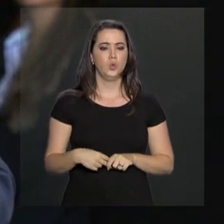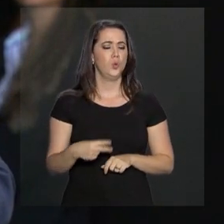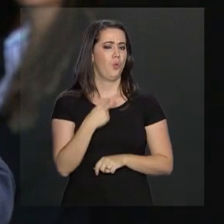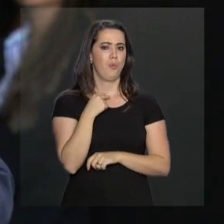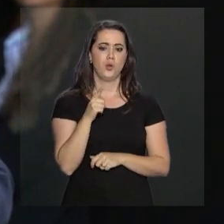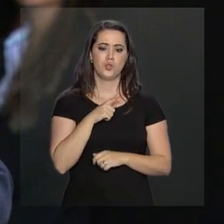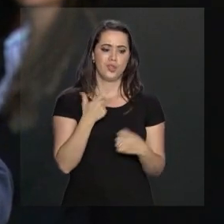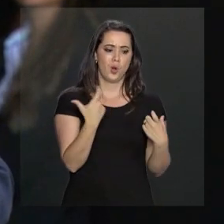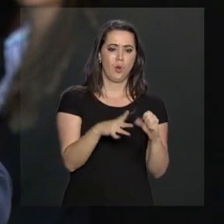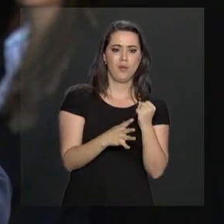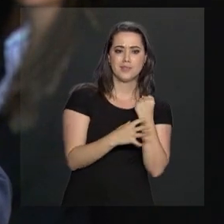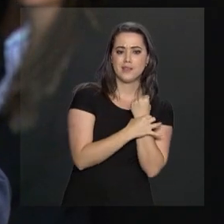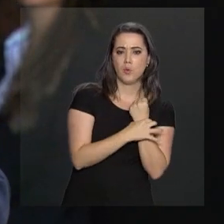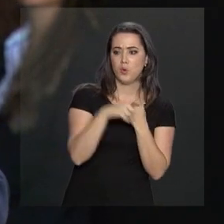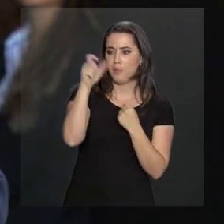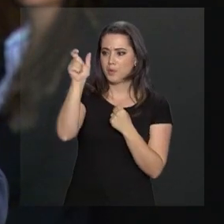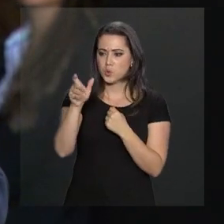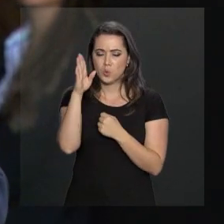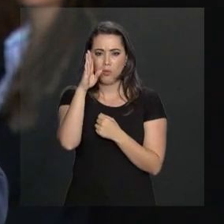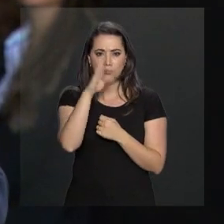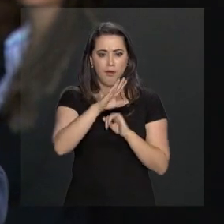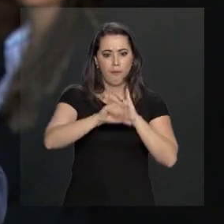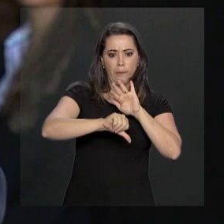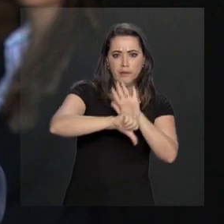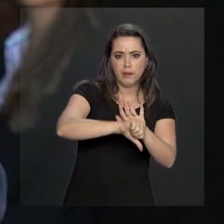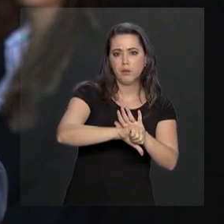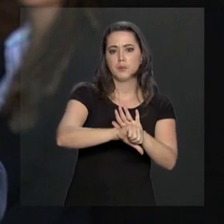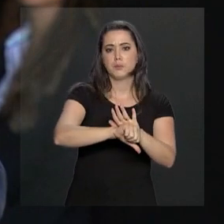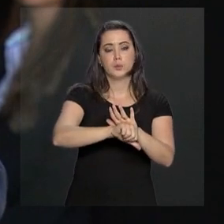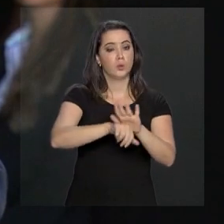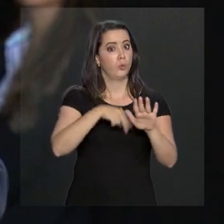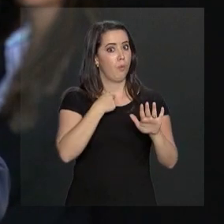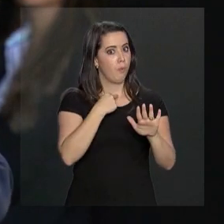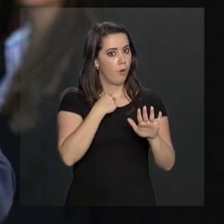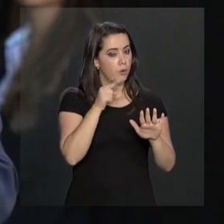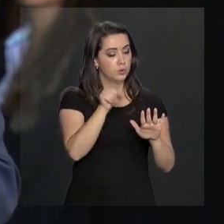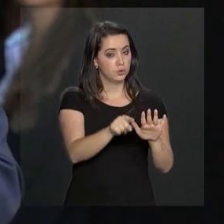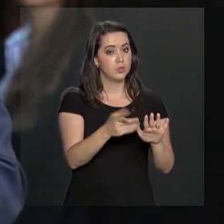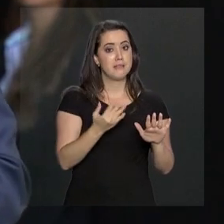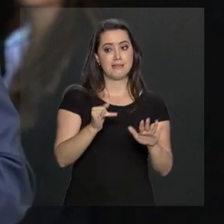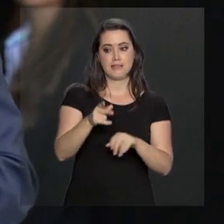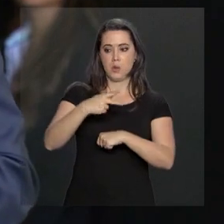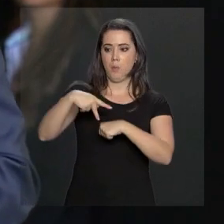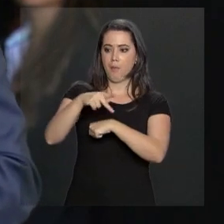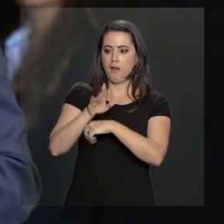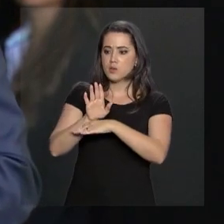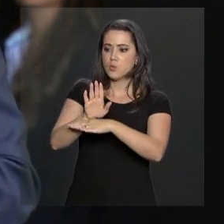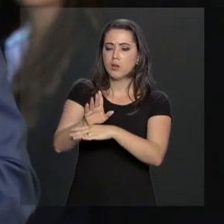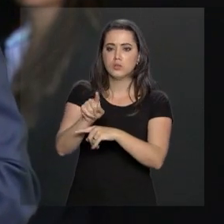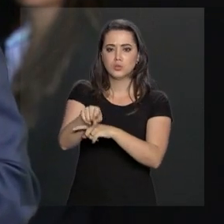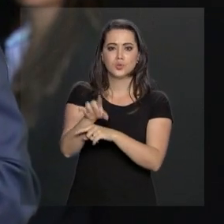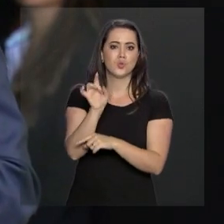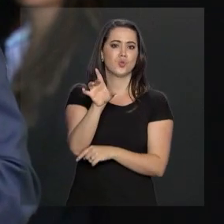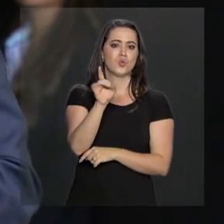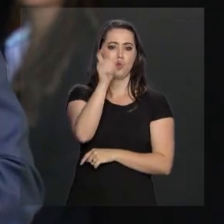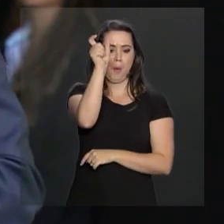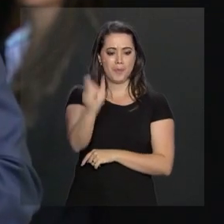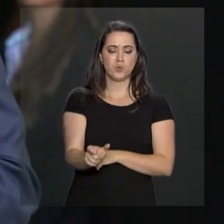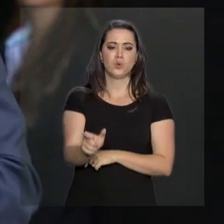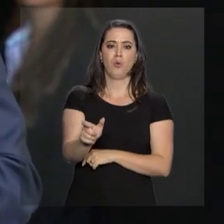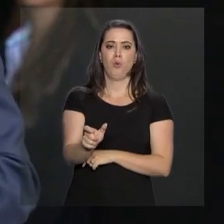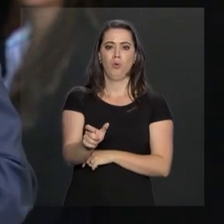para criminosos e para o produto de seus crimes. Quando países não cooperam, quem ganha é somente o